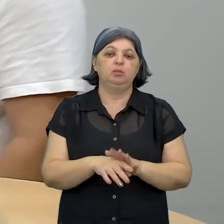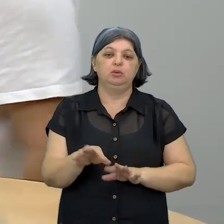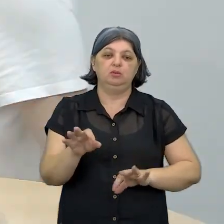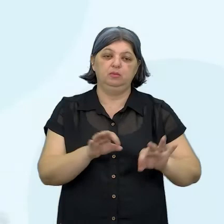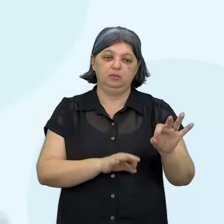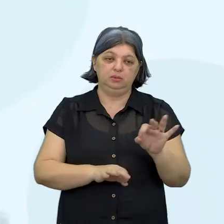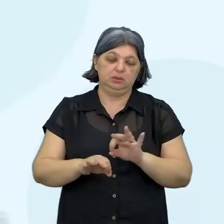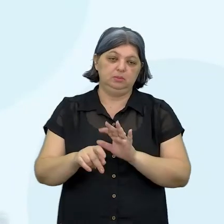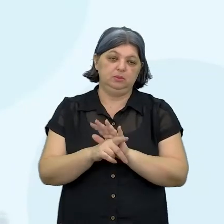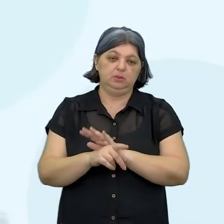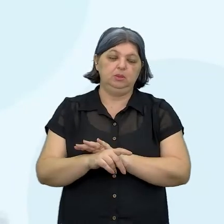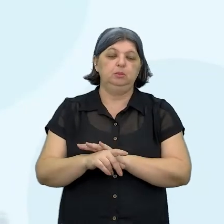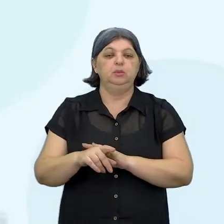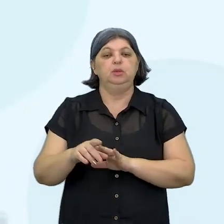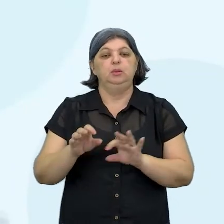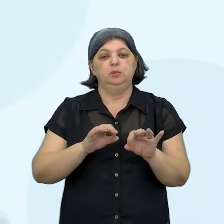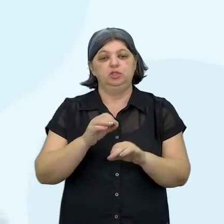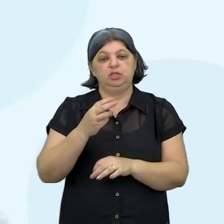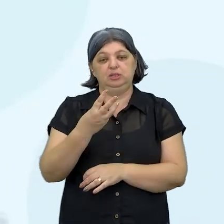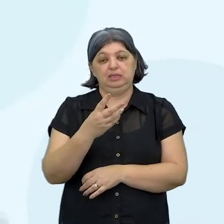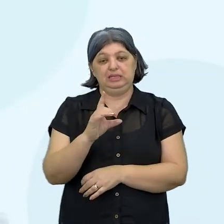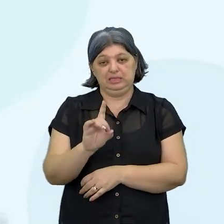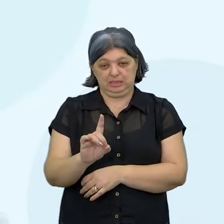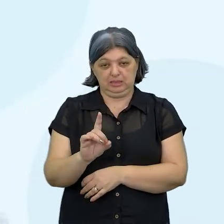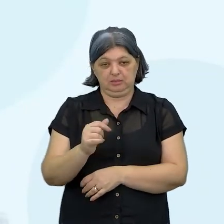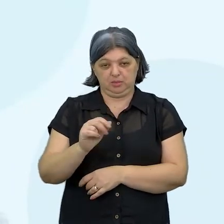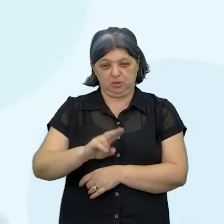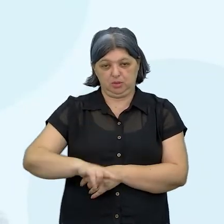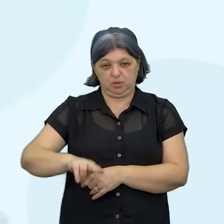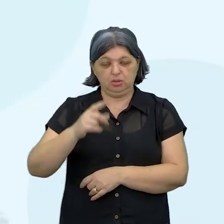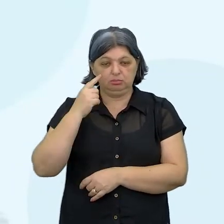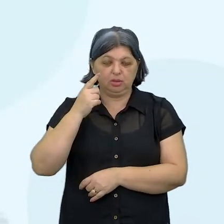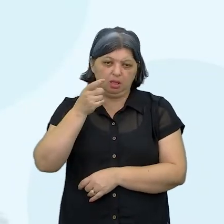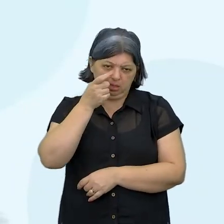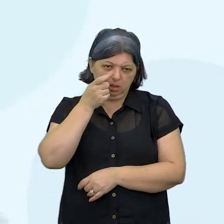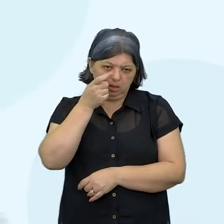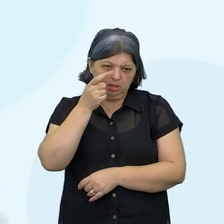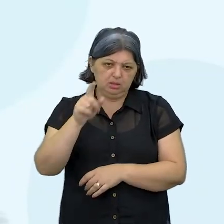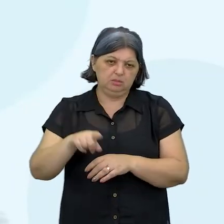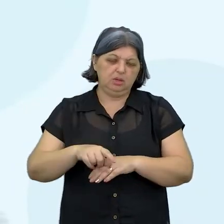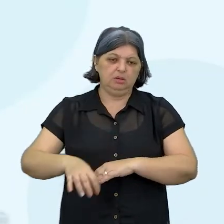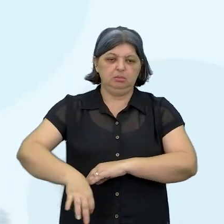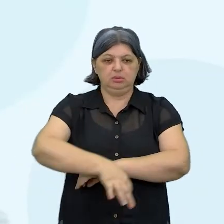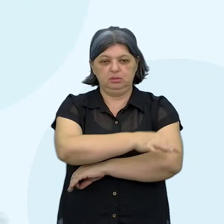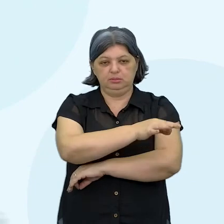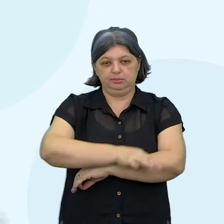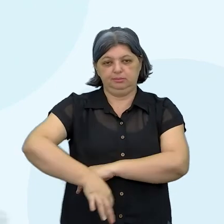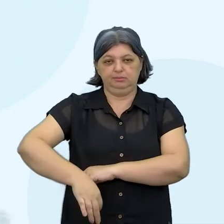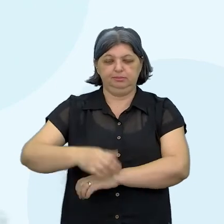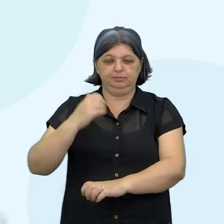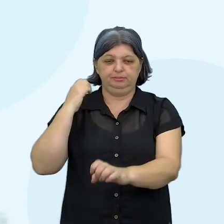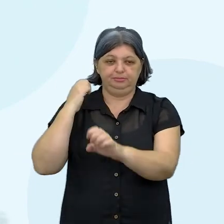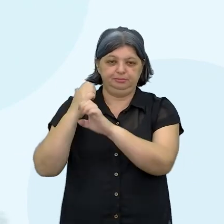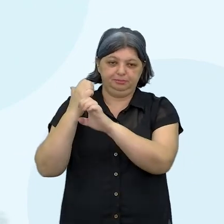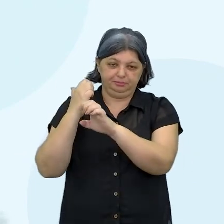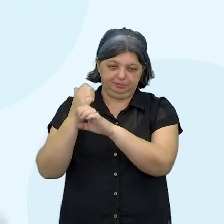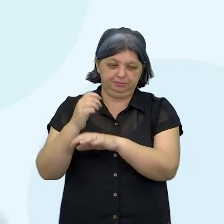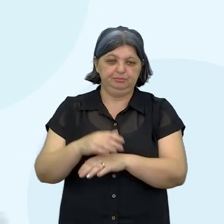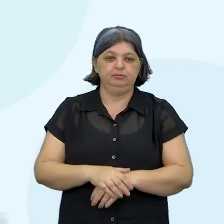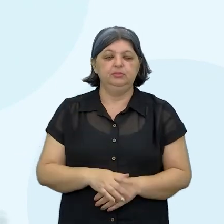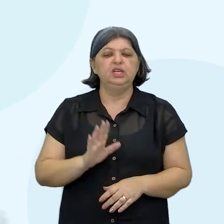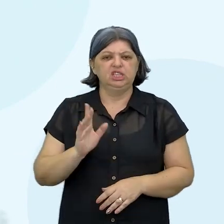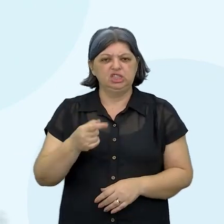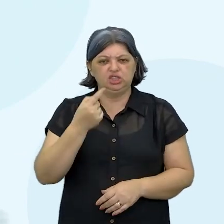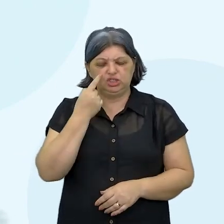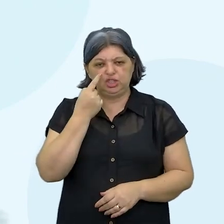3D, tá? E aí quem tem interesse na área de arquitetura e engenharia, já deve ter escutado